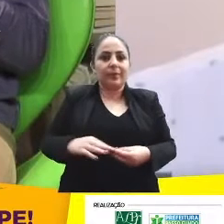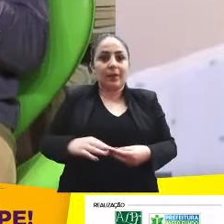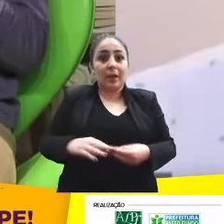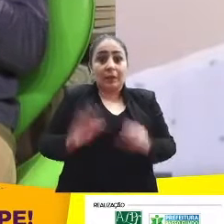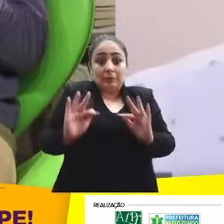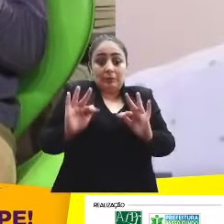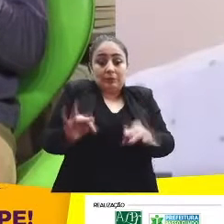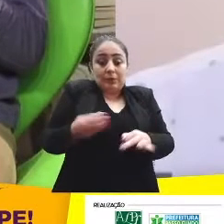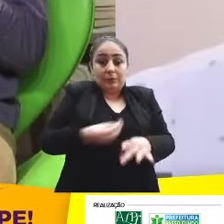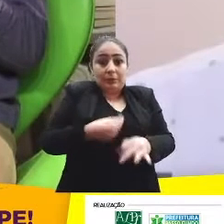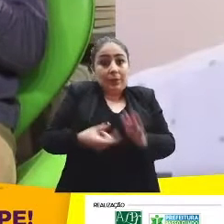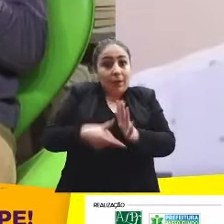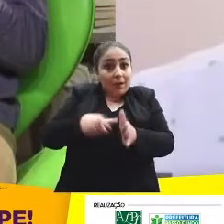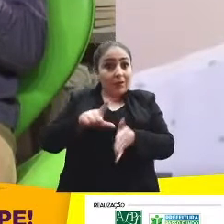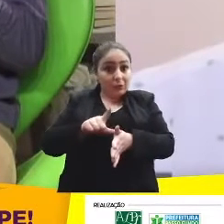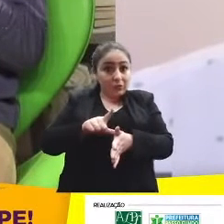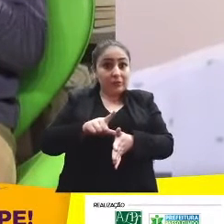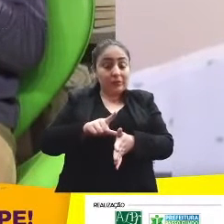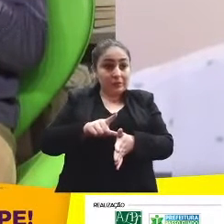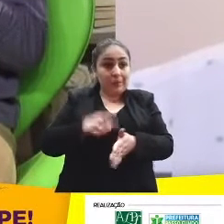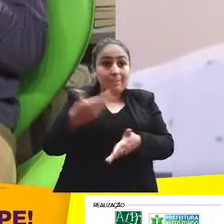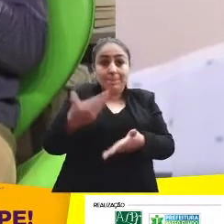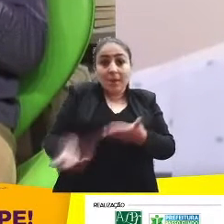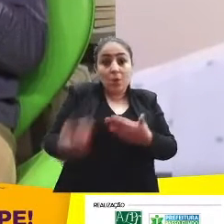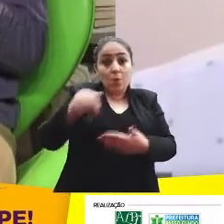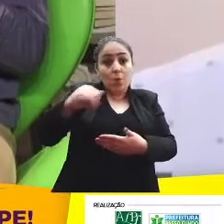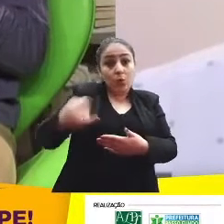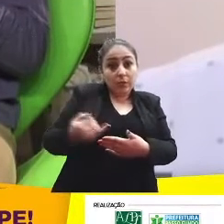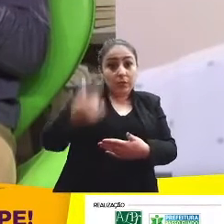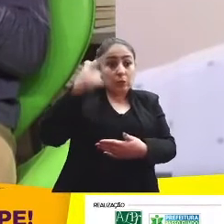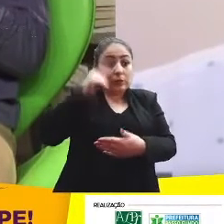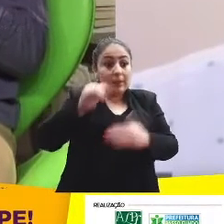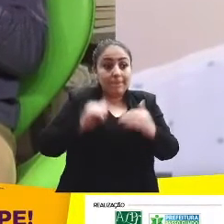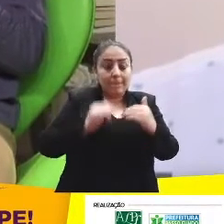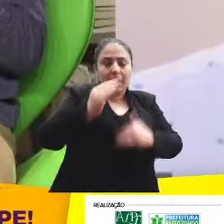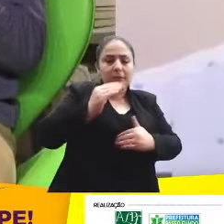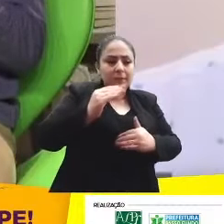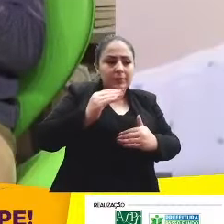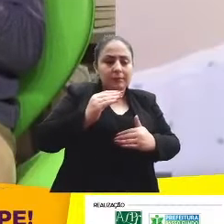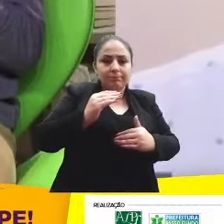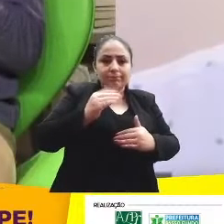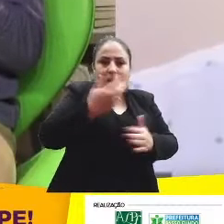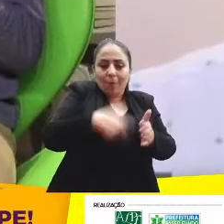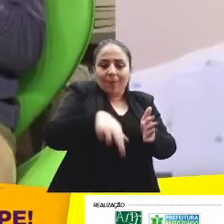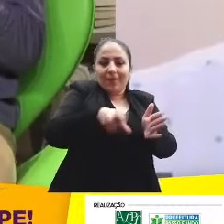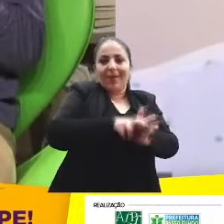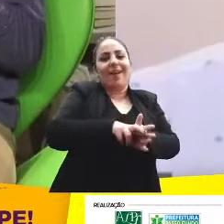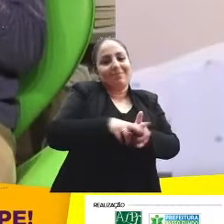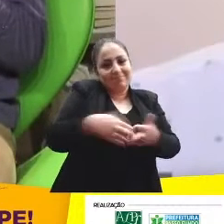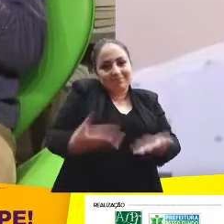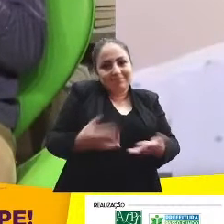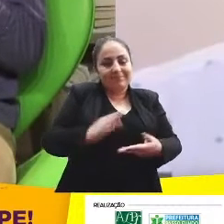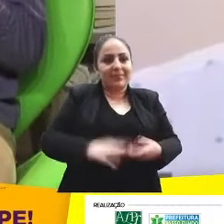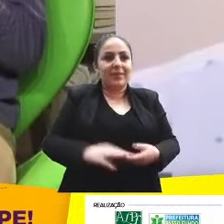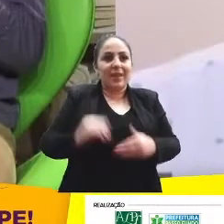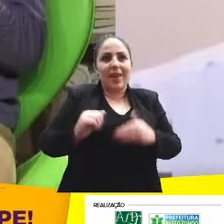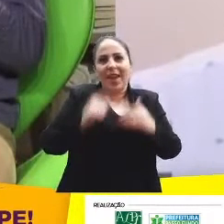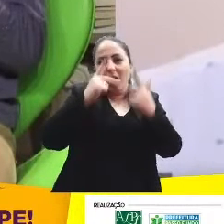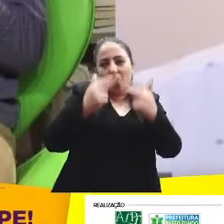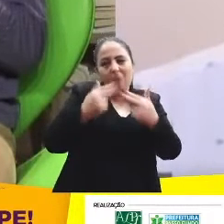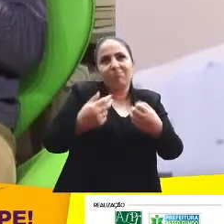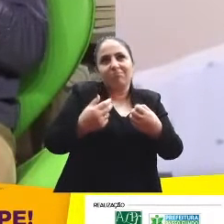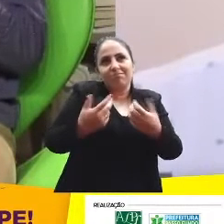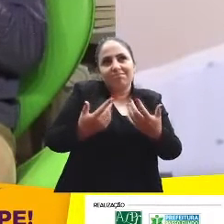encerrando a sua vida antes, né? Perdendo uma oportunidade a mais de trabalhar, isso